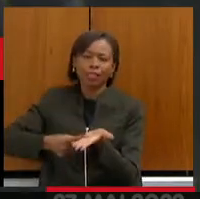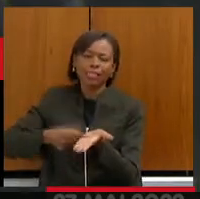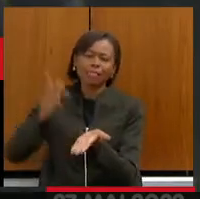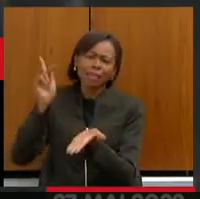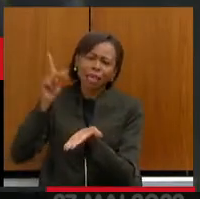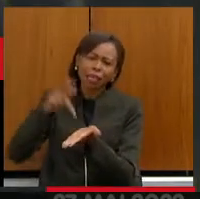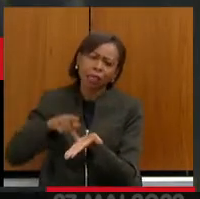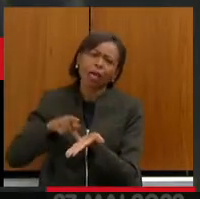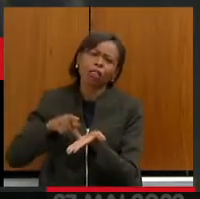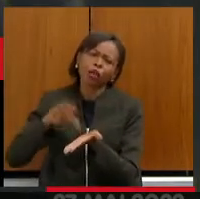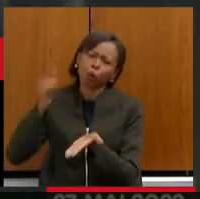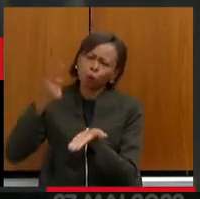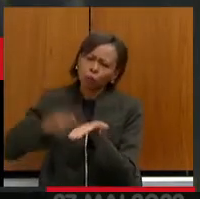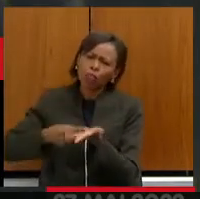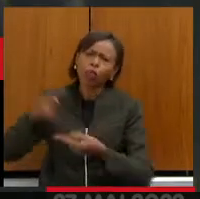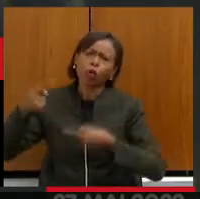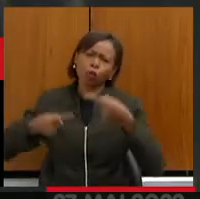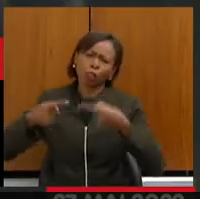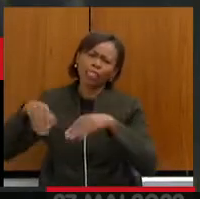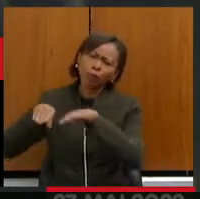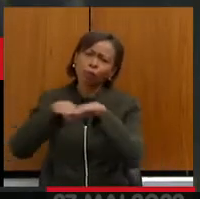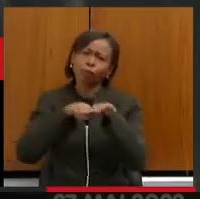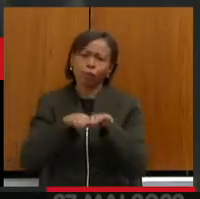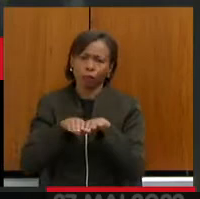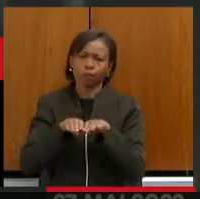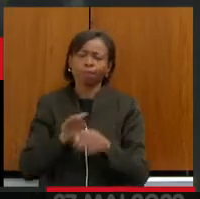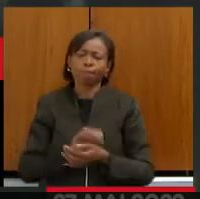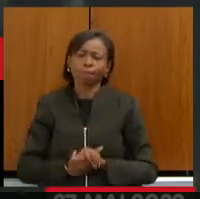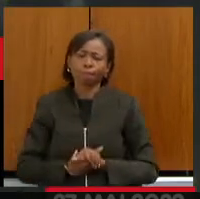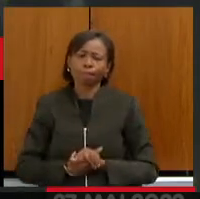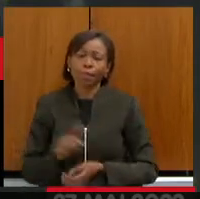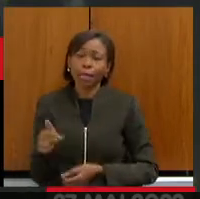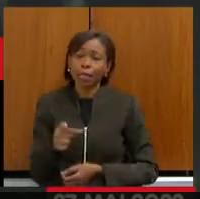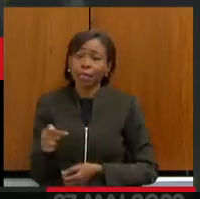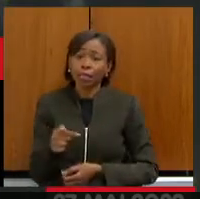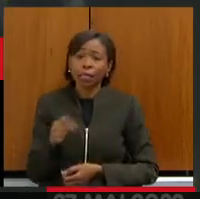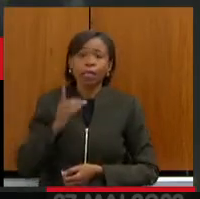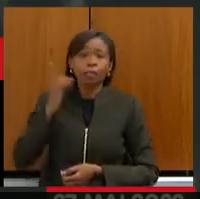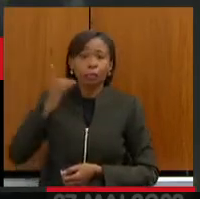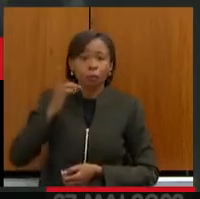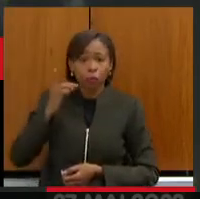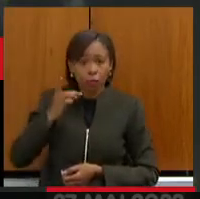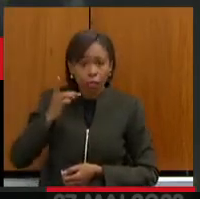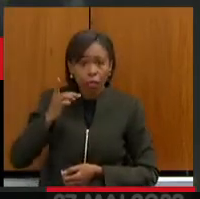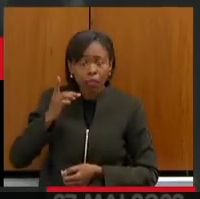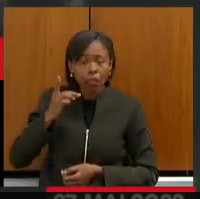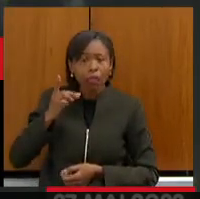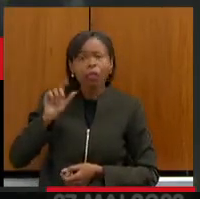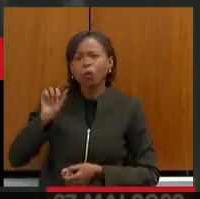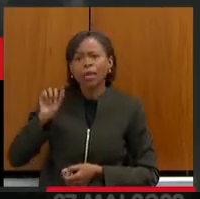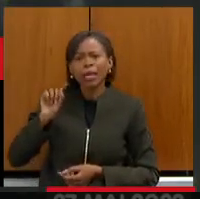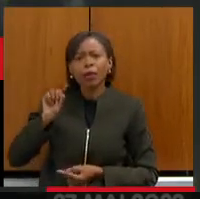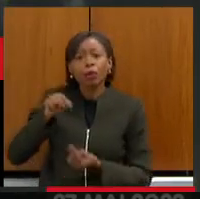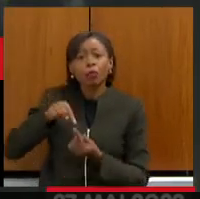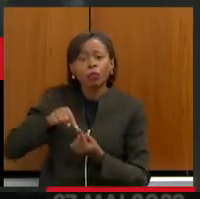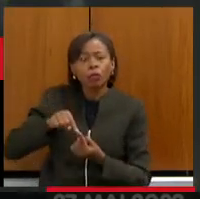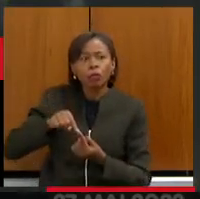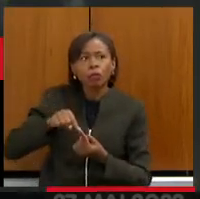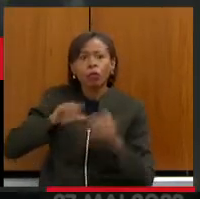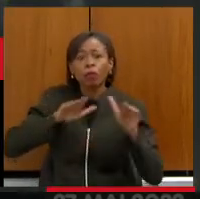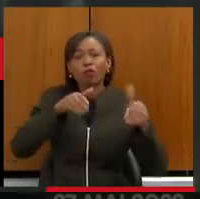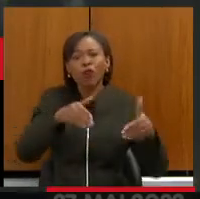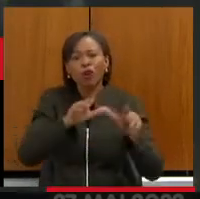comum 77 deputadas que pensem na vida do povo e que pensa em